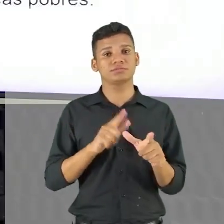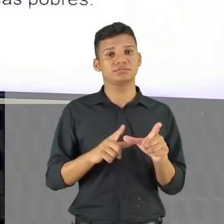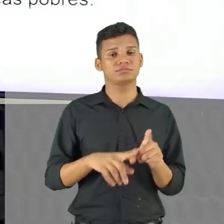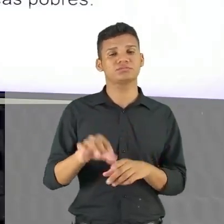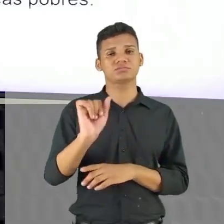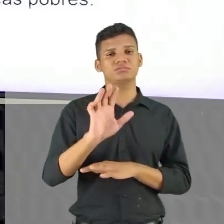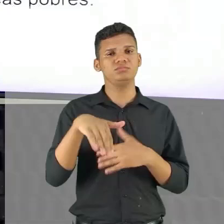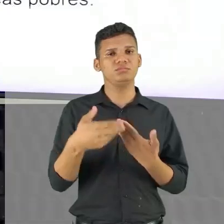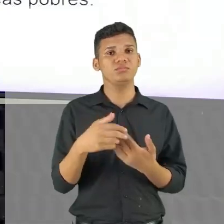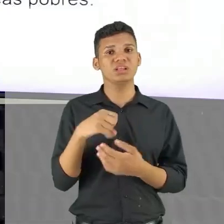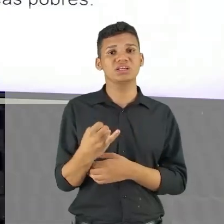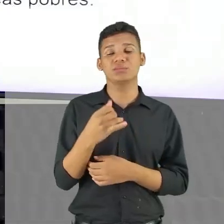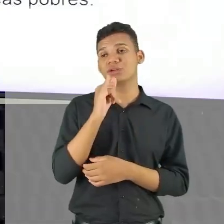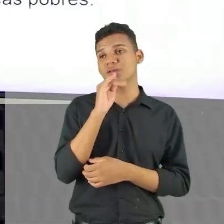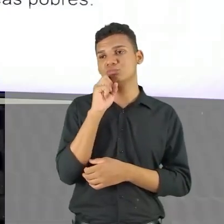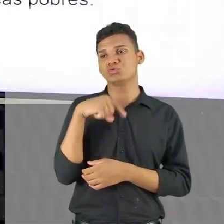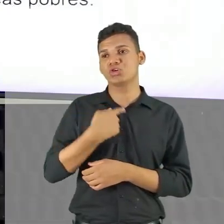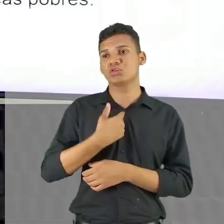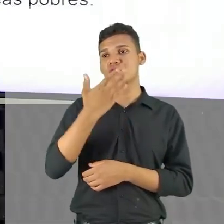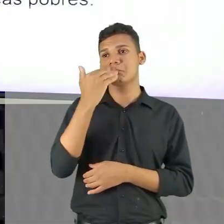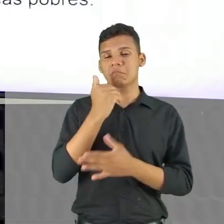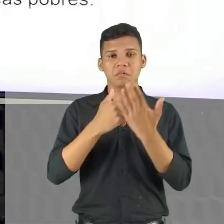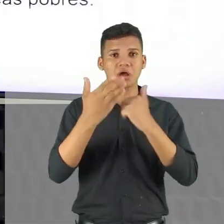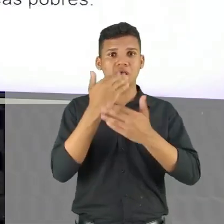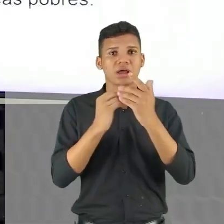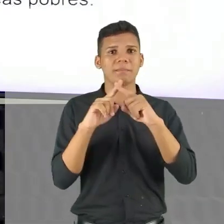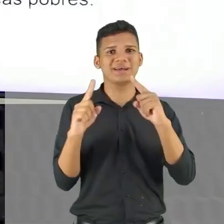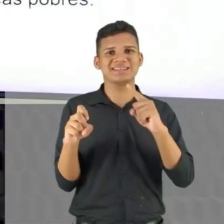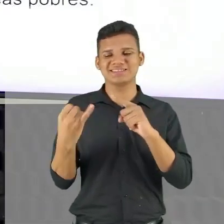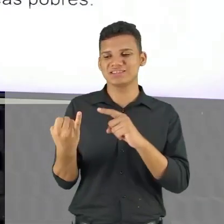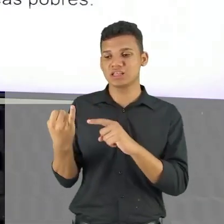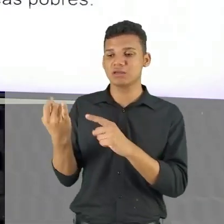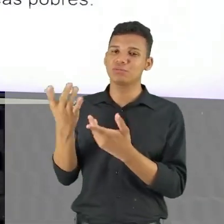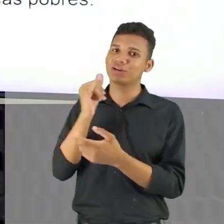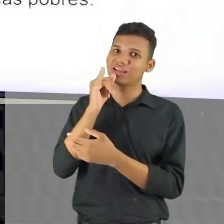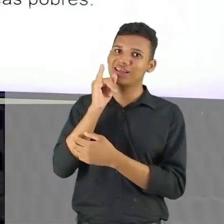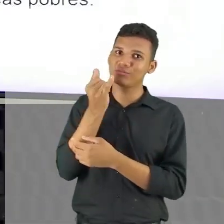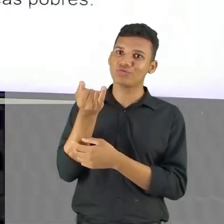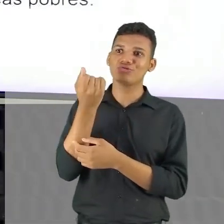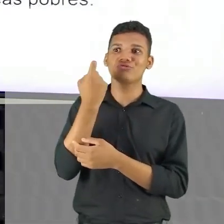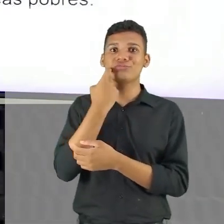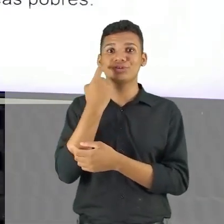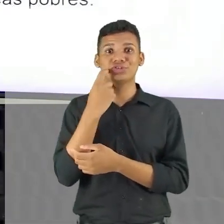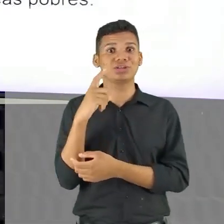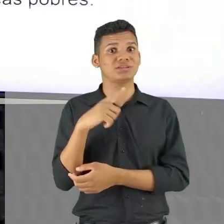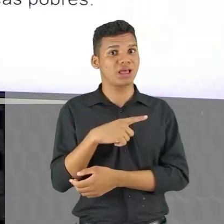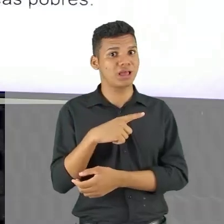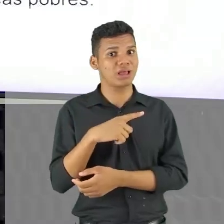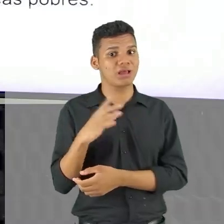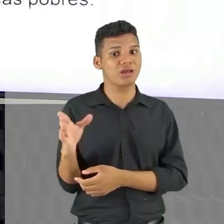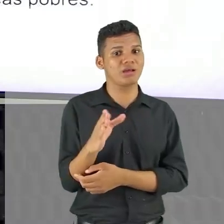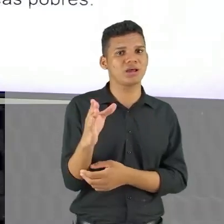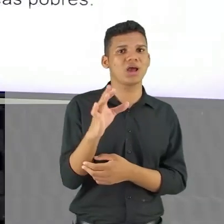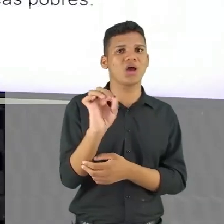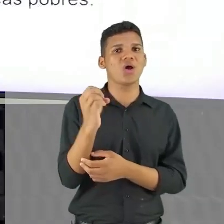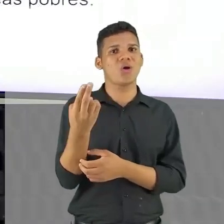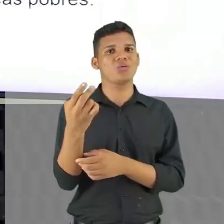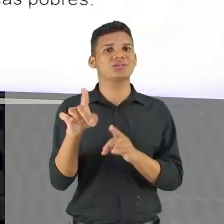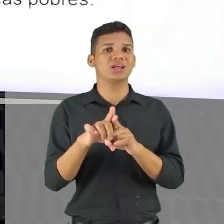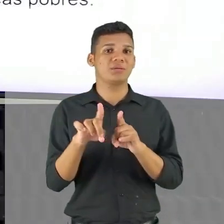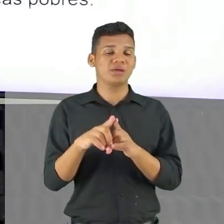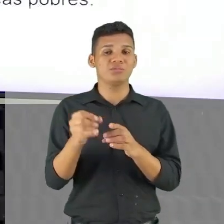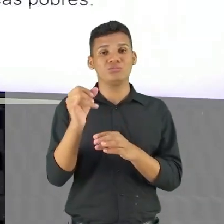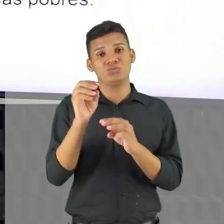está consumindo muito mais do que a Terra consegue alimentar, ou repor em termos